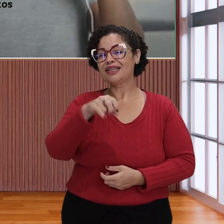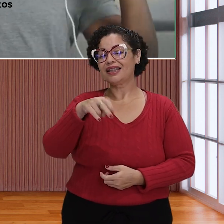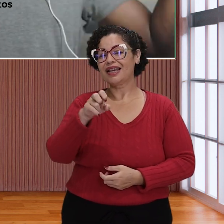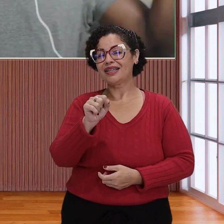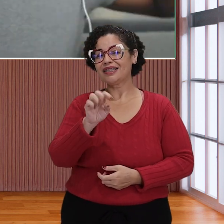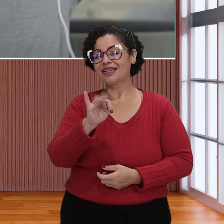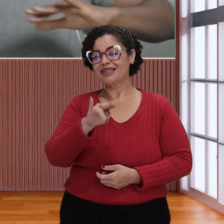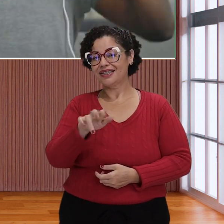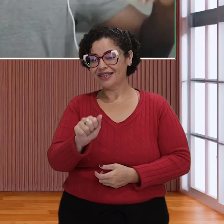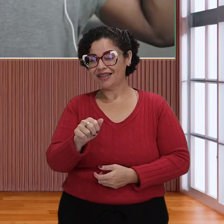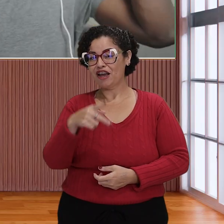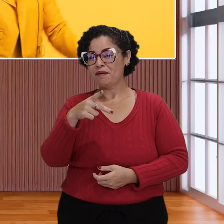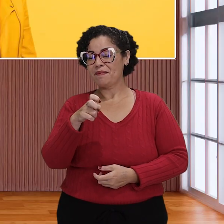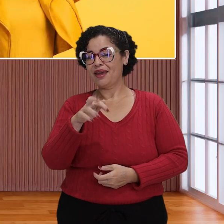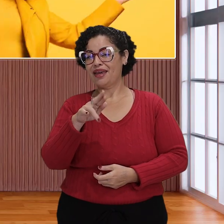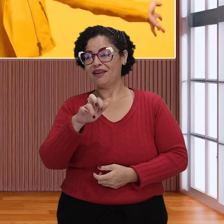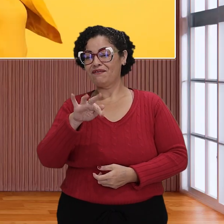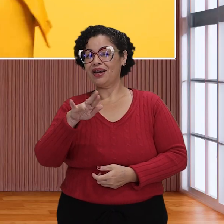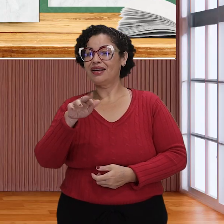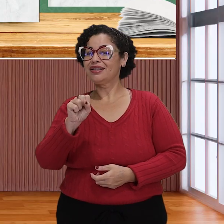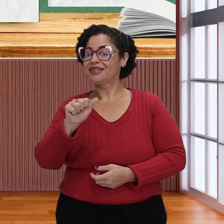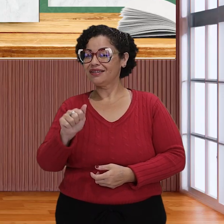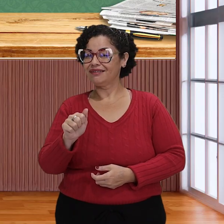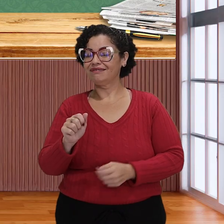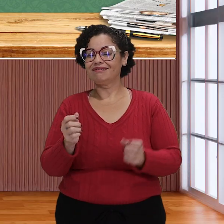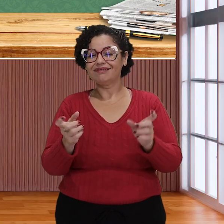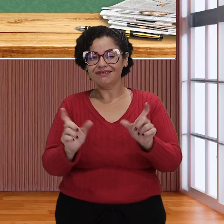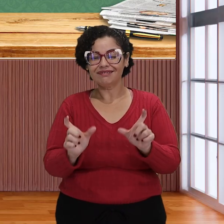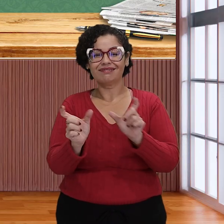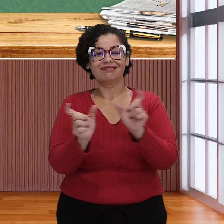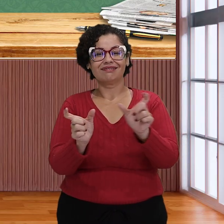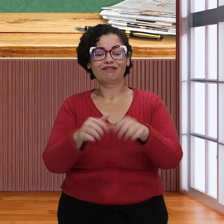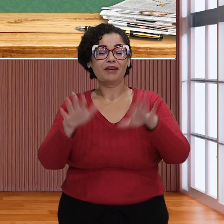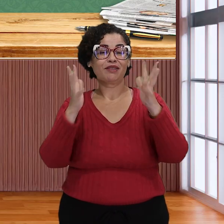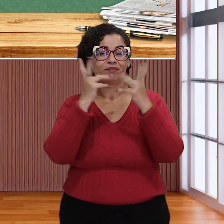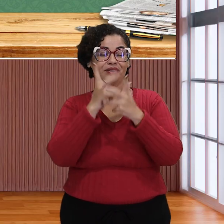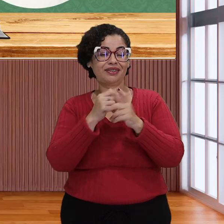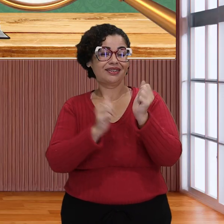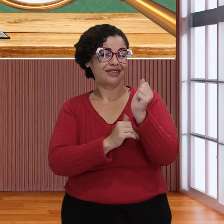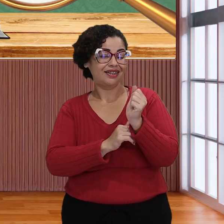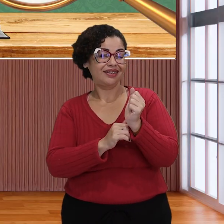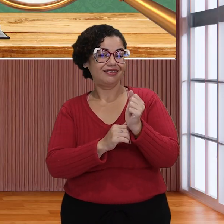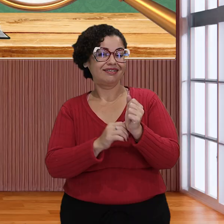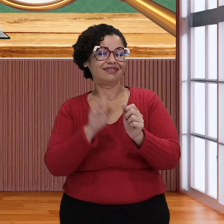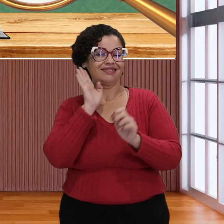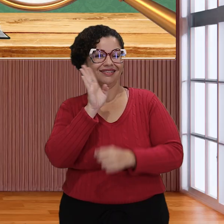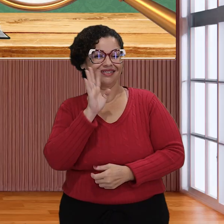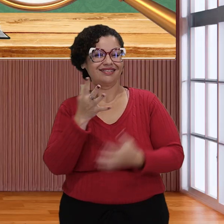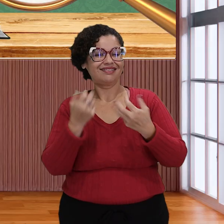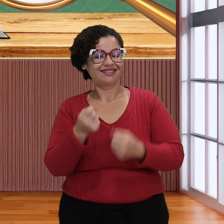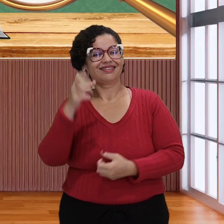a sinestesia e a parífrase para deixar tudo mais bonito, misterioso